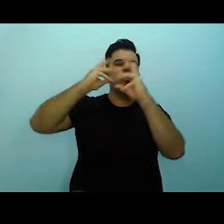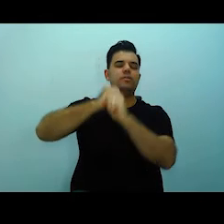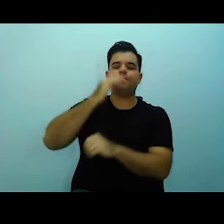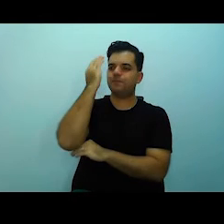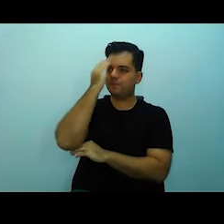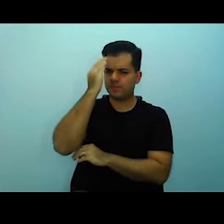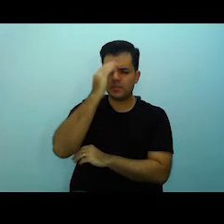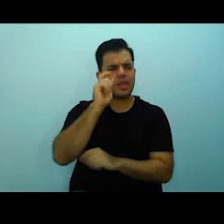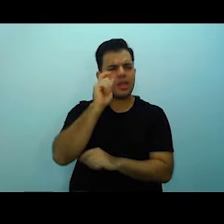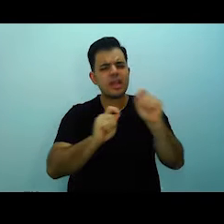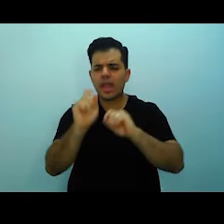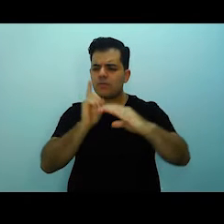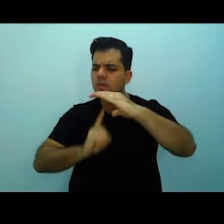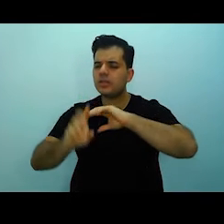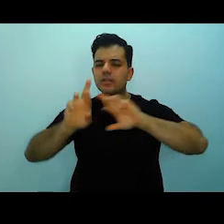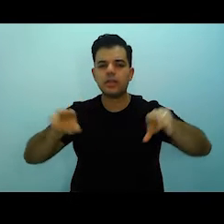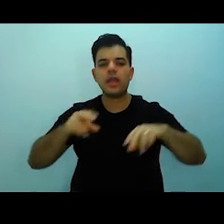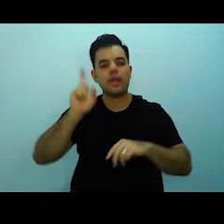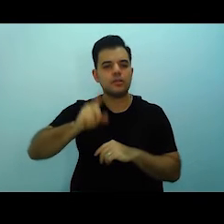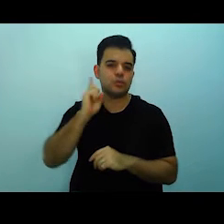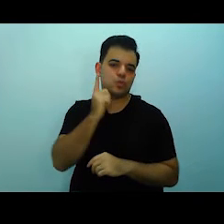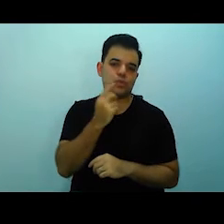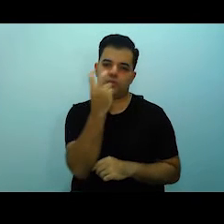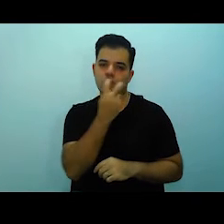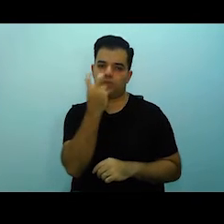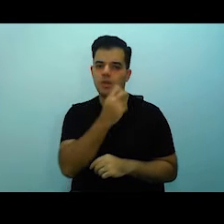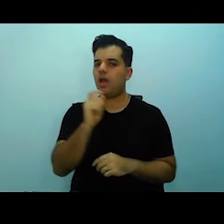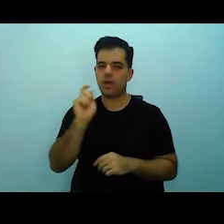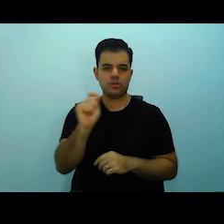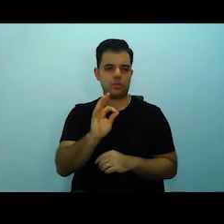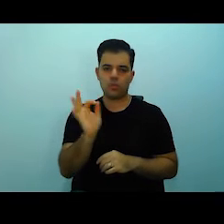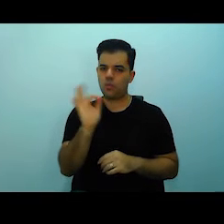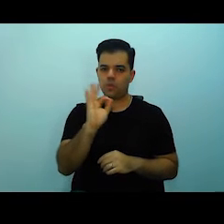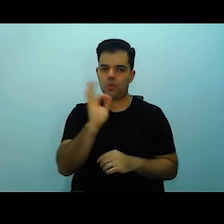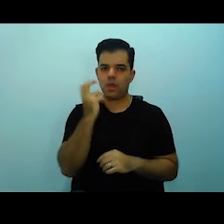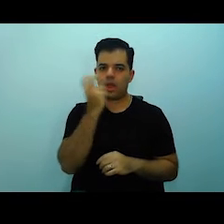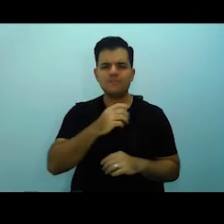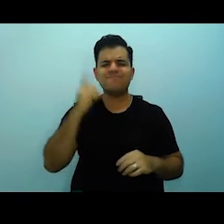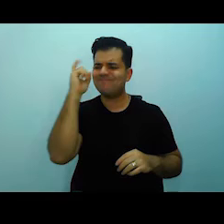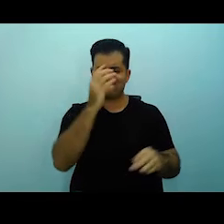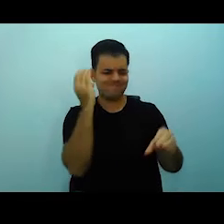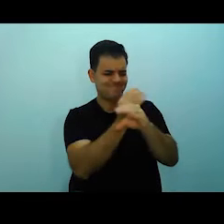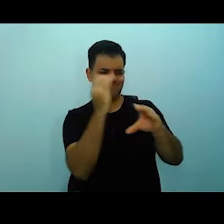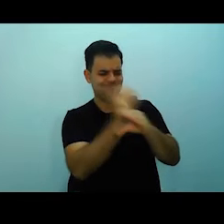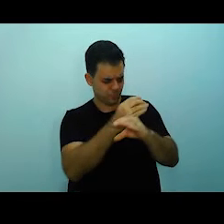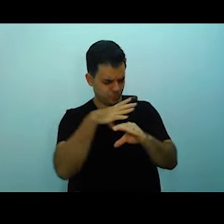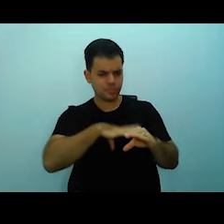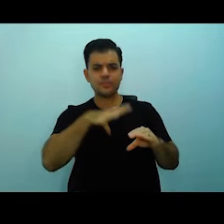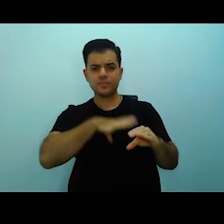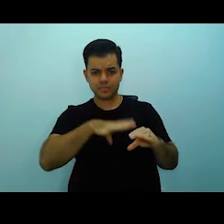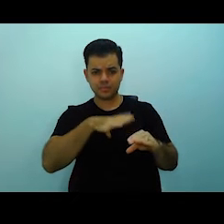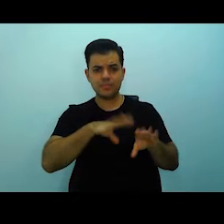público é o surdo não oralizado, que tem muita dificuldade na comunicação em português, e